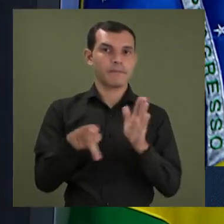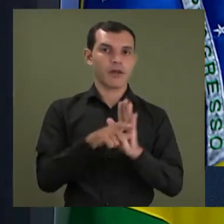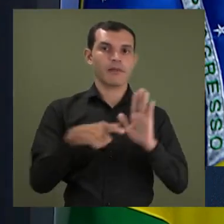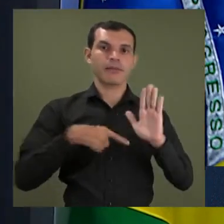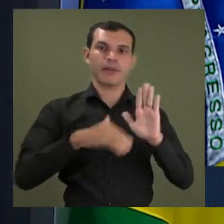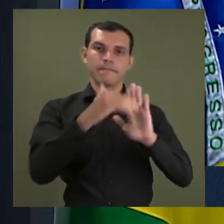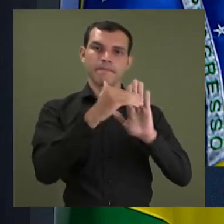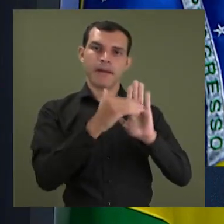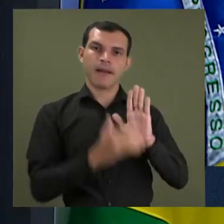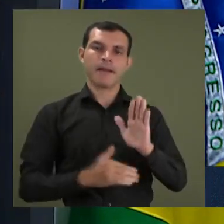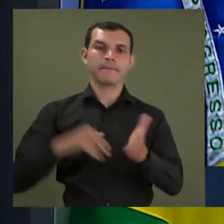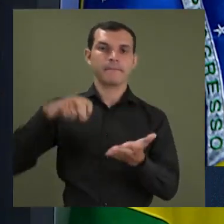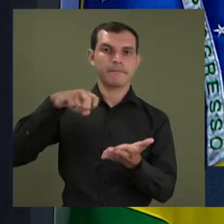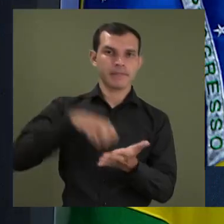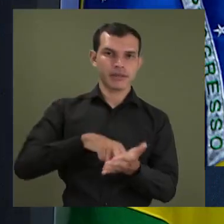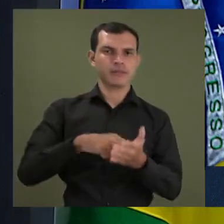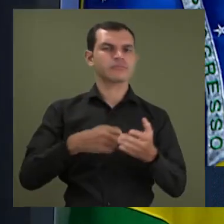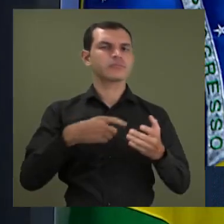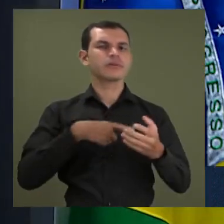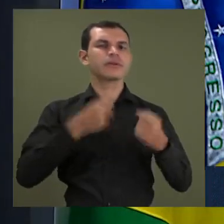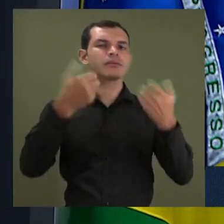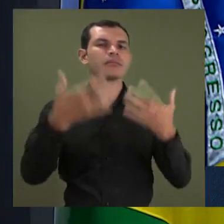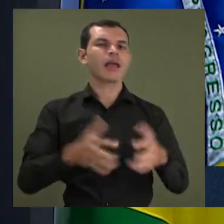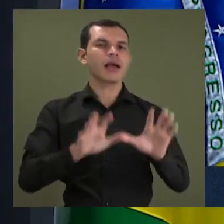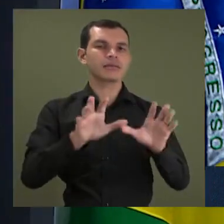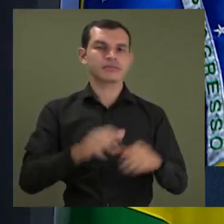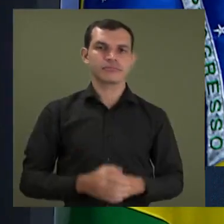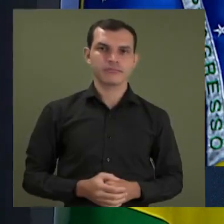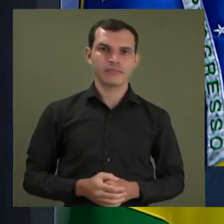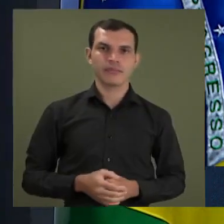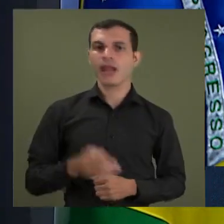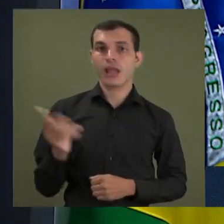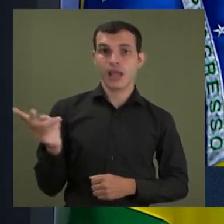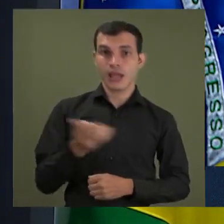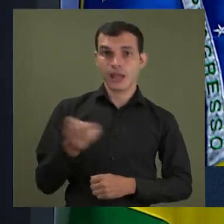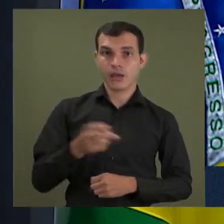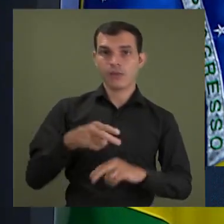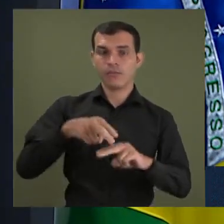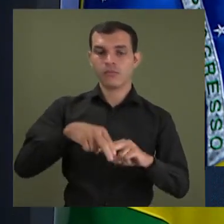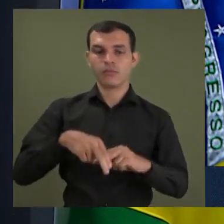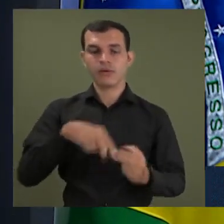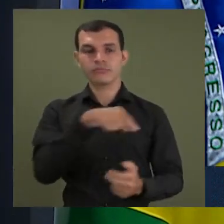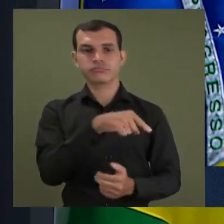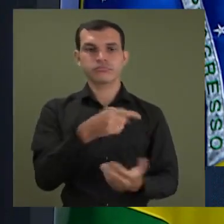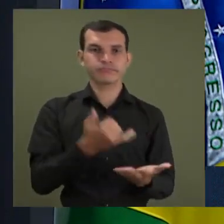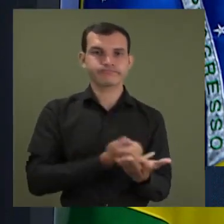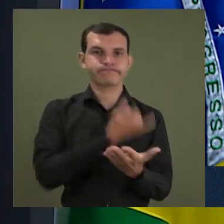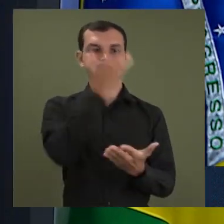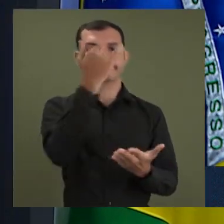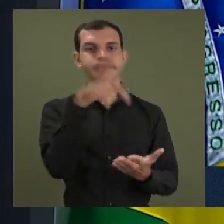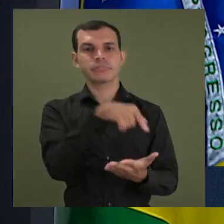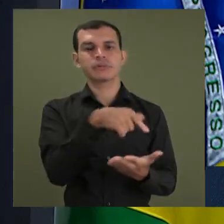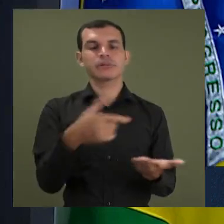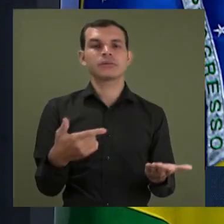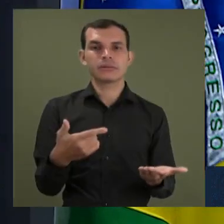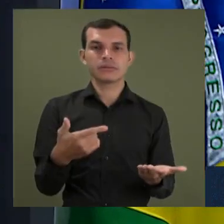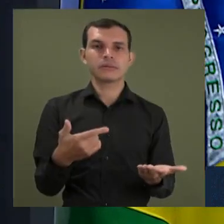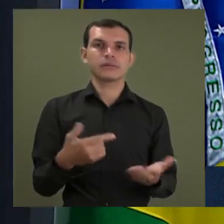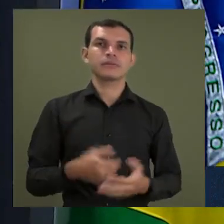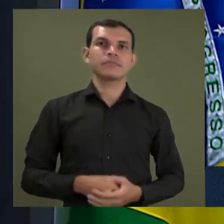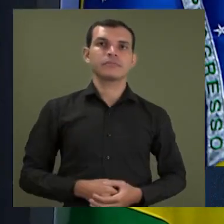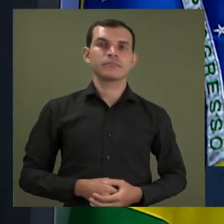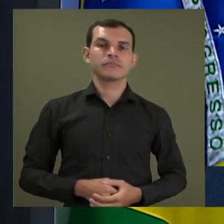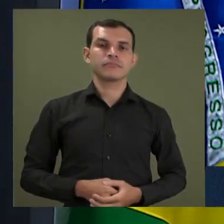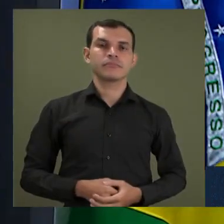diz assim, abro aspas, o erro sobre a ilicitude do fato, se inevitável, isenta